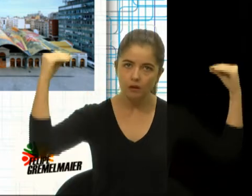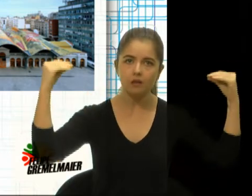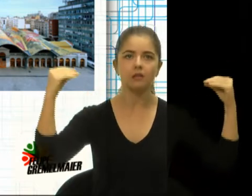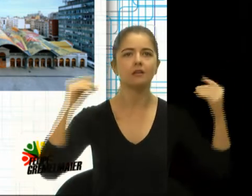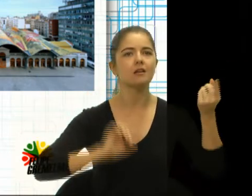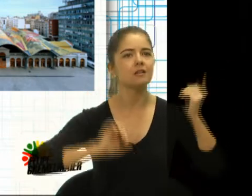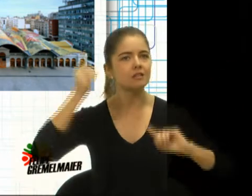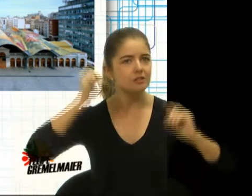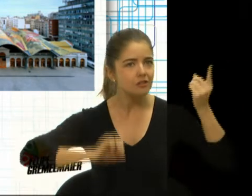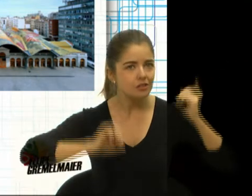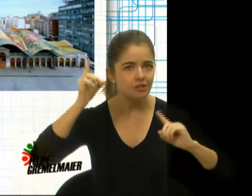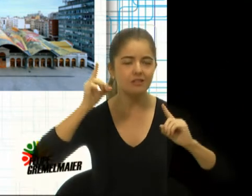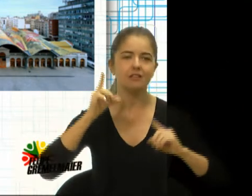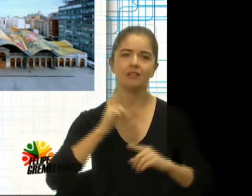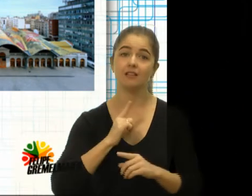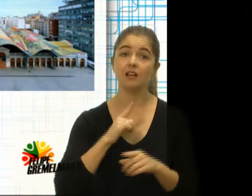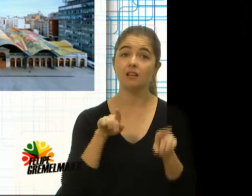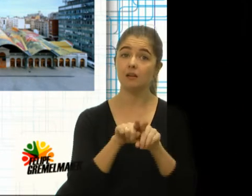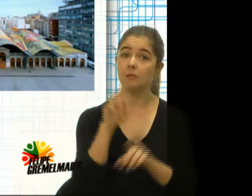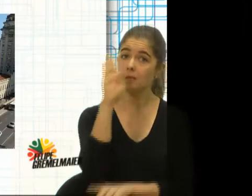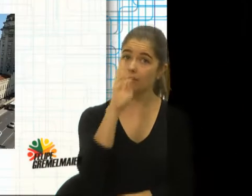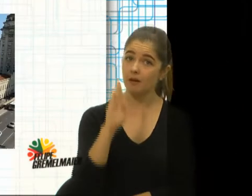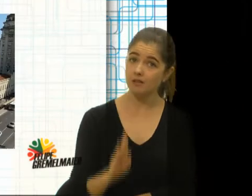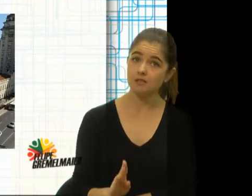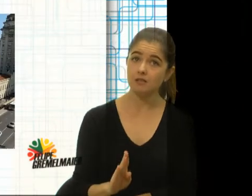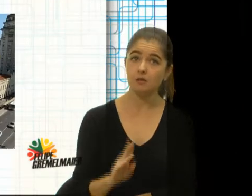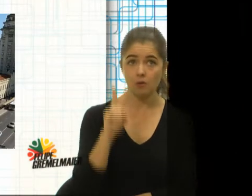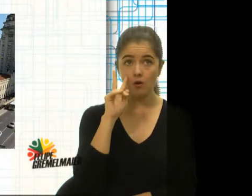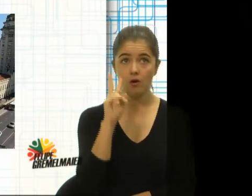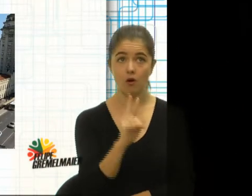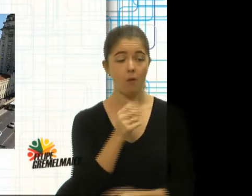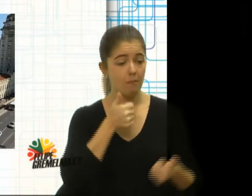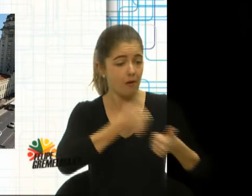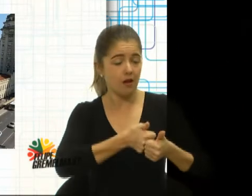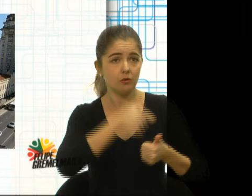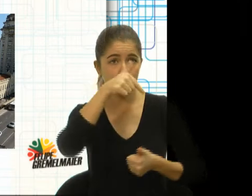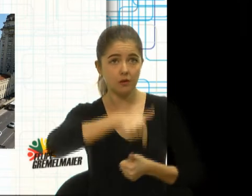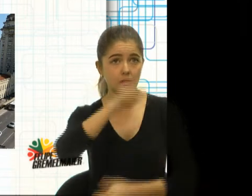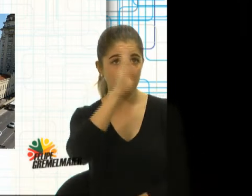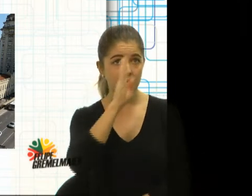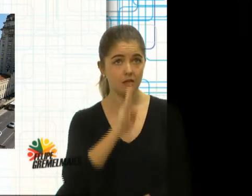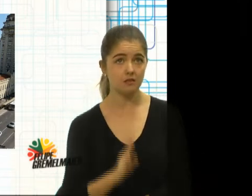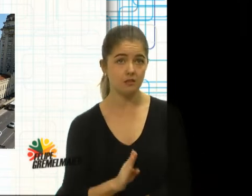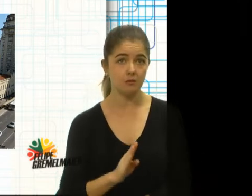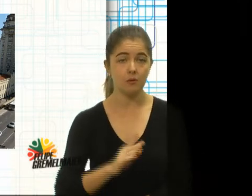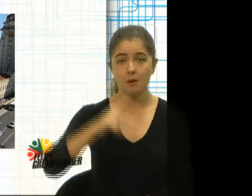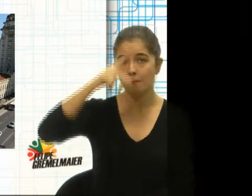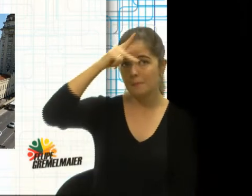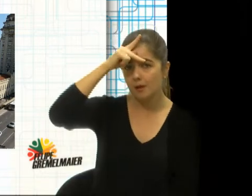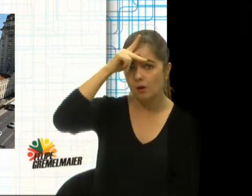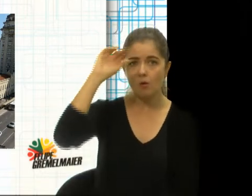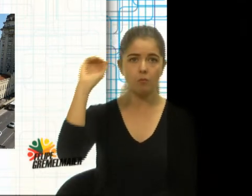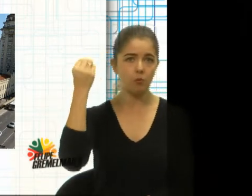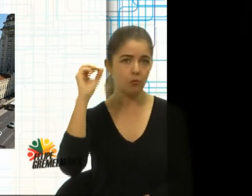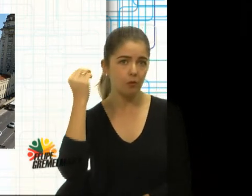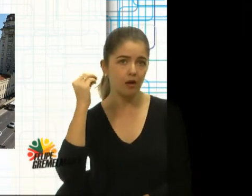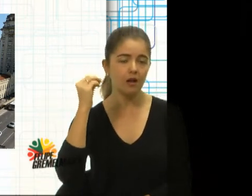Barcelona. Mas nós temos exemplos do Brasil também, de coisas que acontecem muito próximo da gente aqui. Pelotas, Porto Alegre,